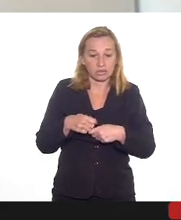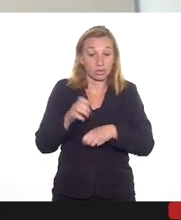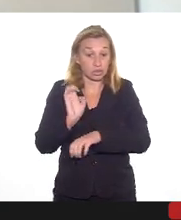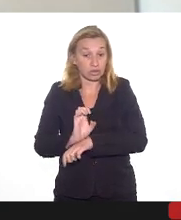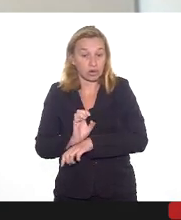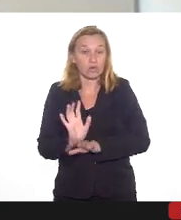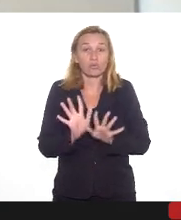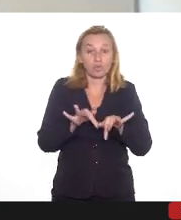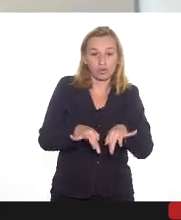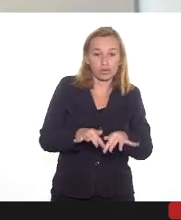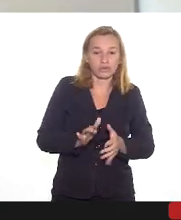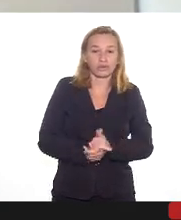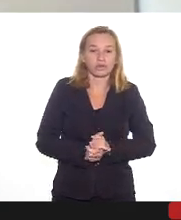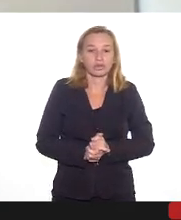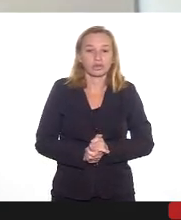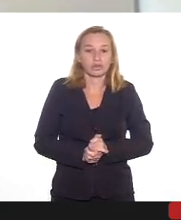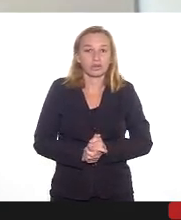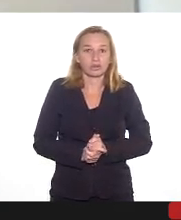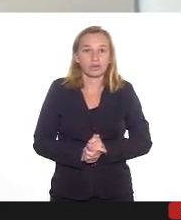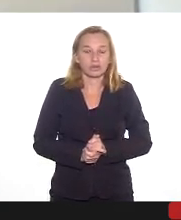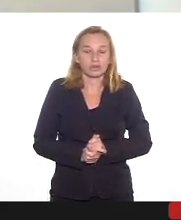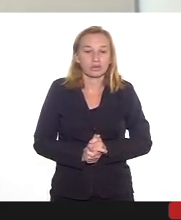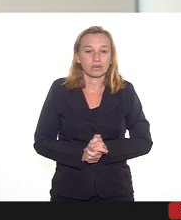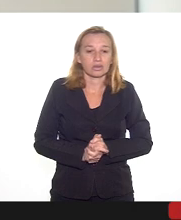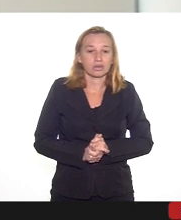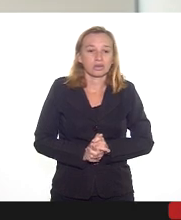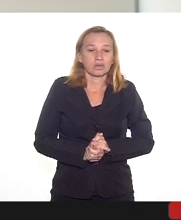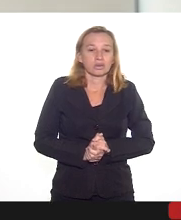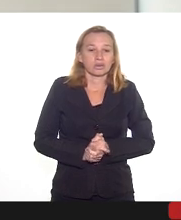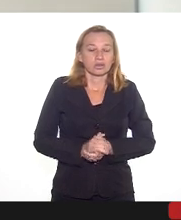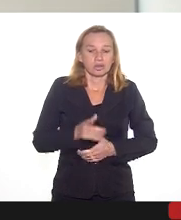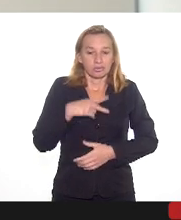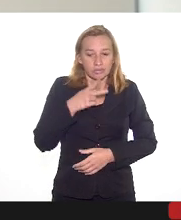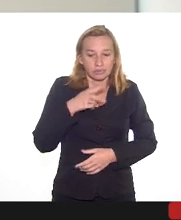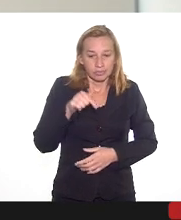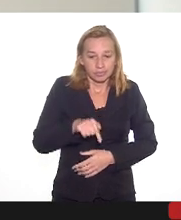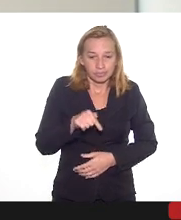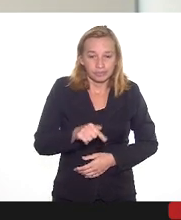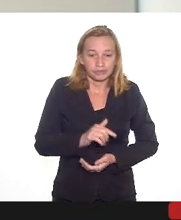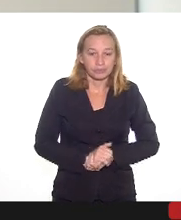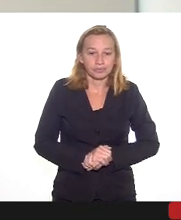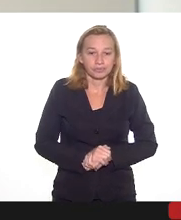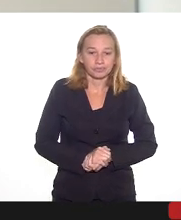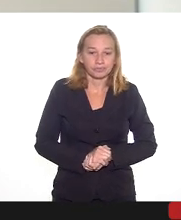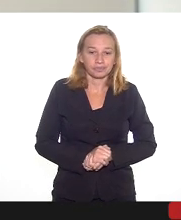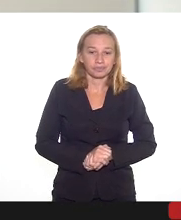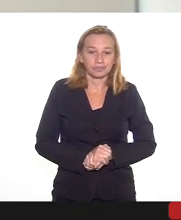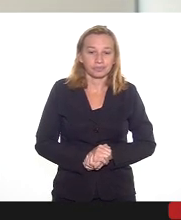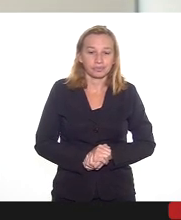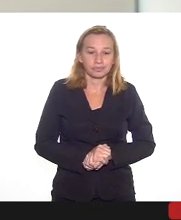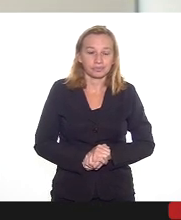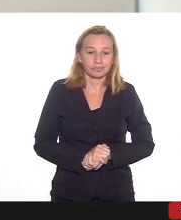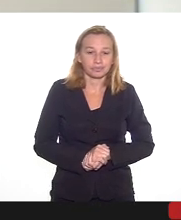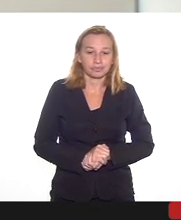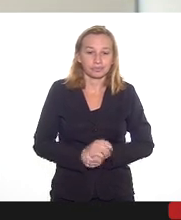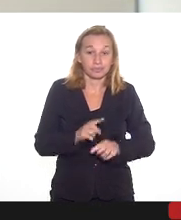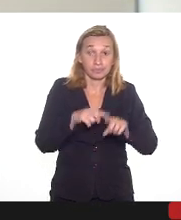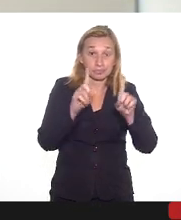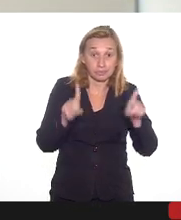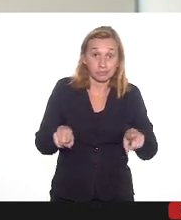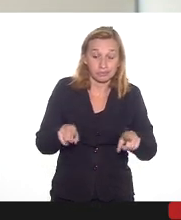E, por fim, né, a gente tem uma demanda que eu queria reforçar, que é a demanda dos